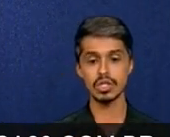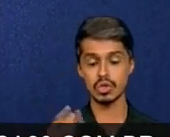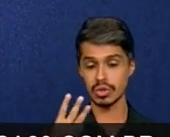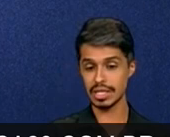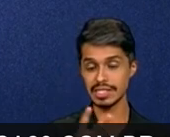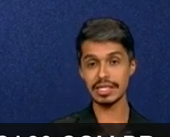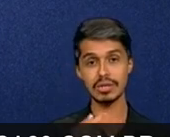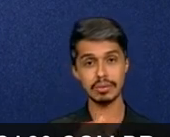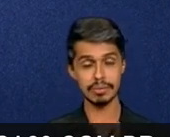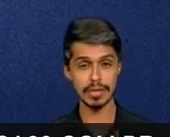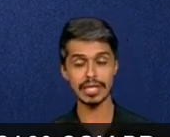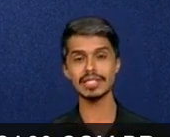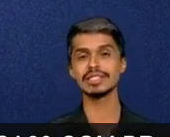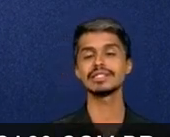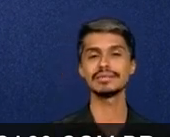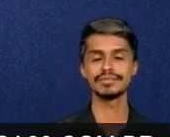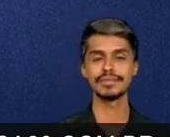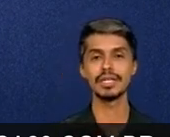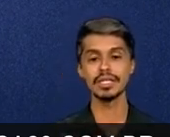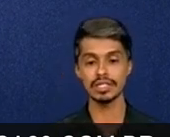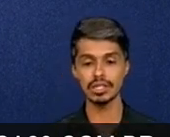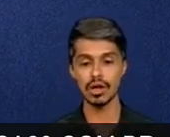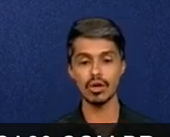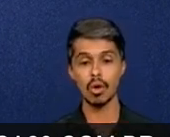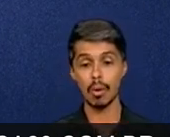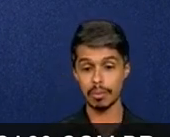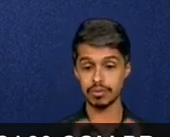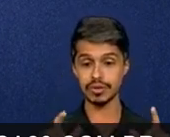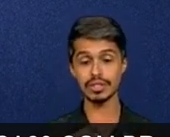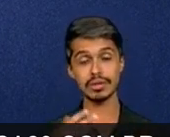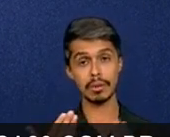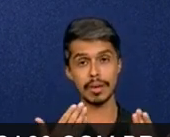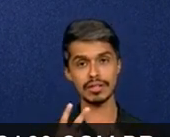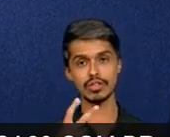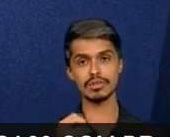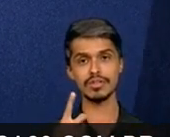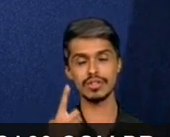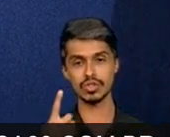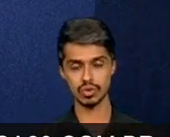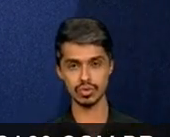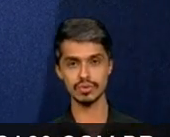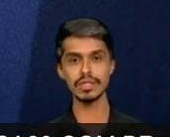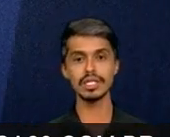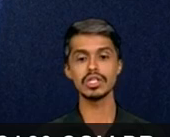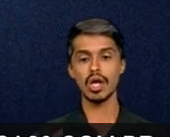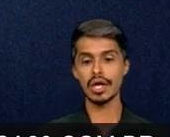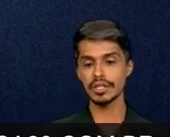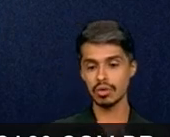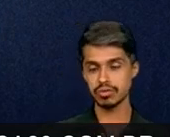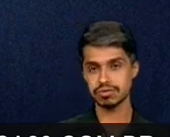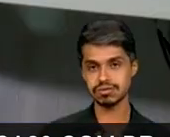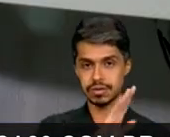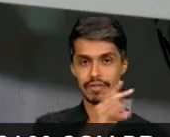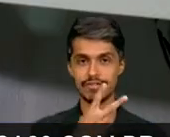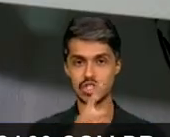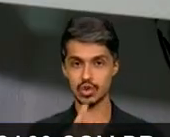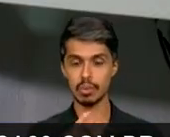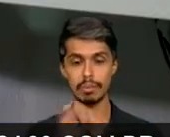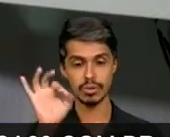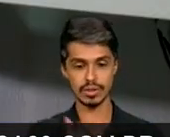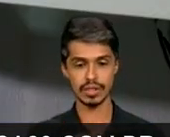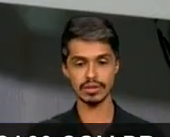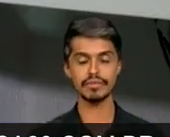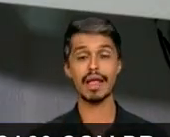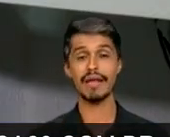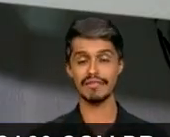de 2023. O maior desde 2021, na pandemia, quando o índice chegou a 21%. As vendas